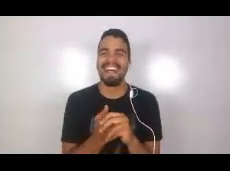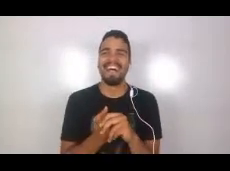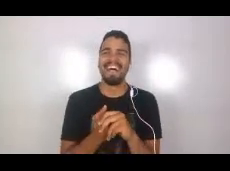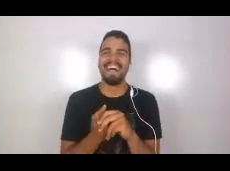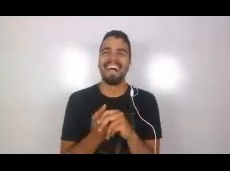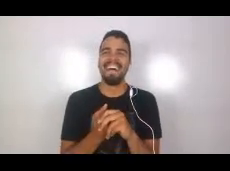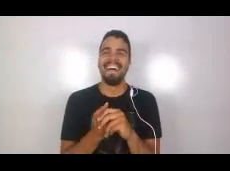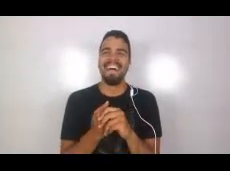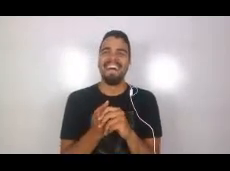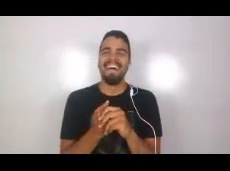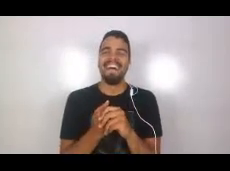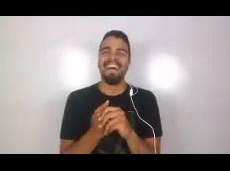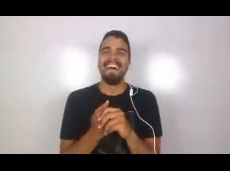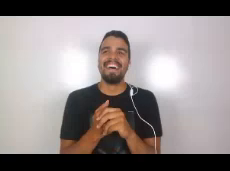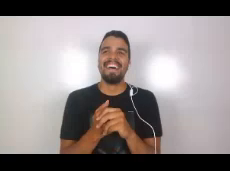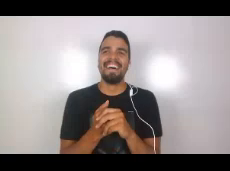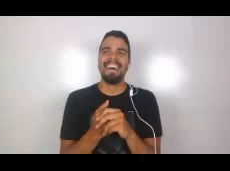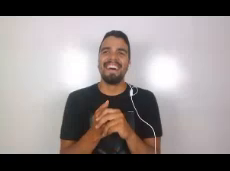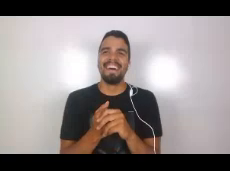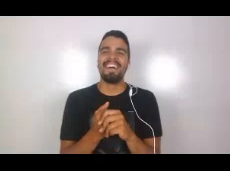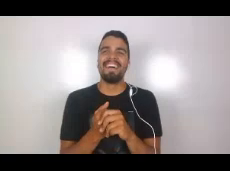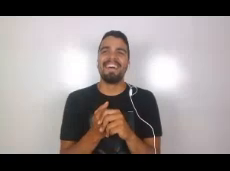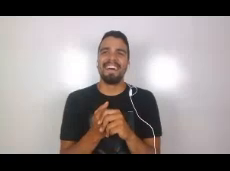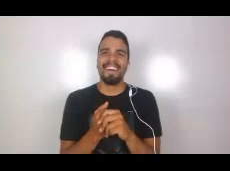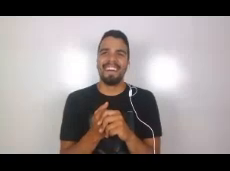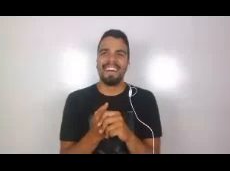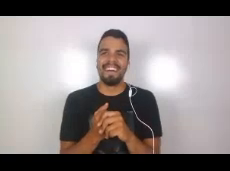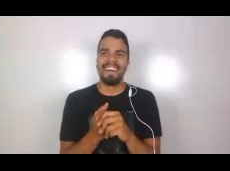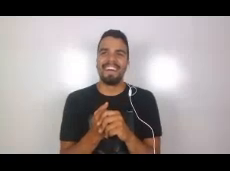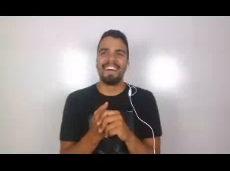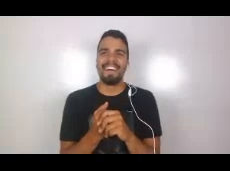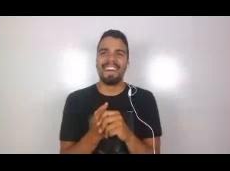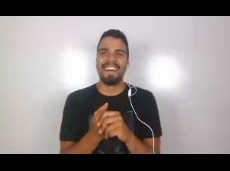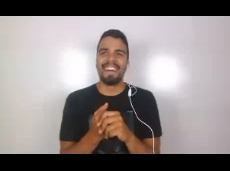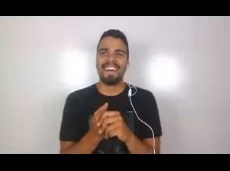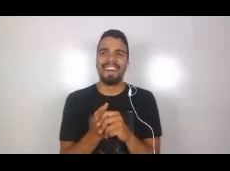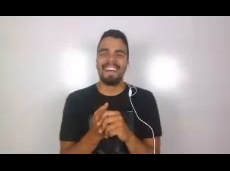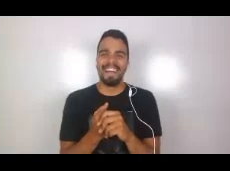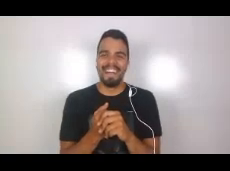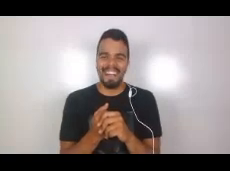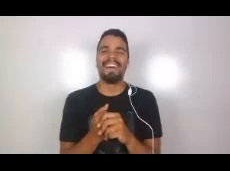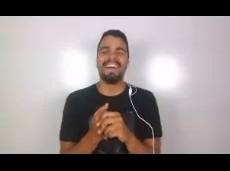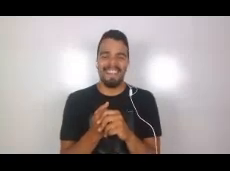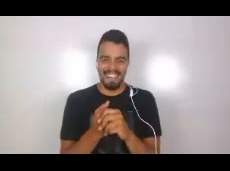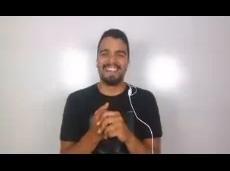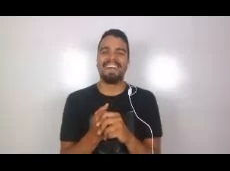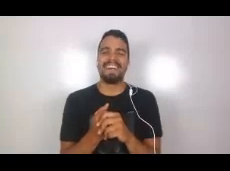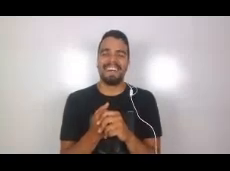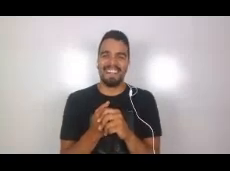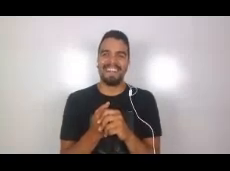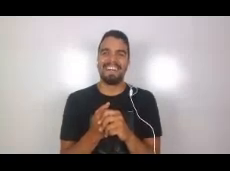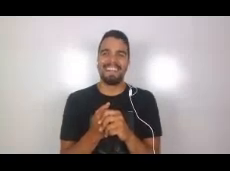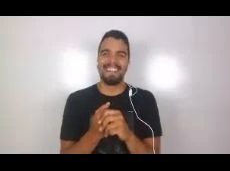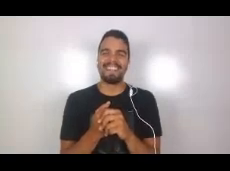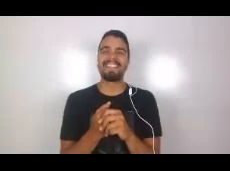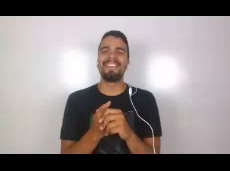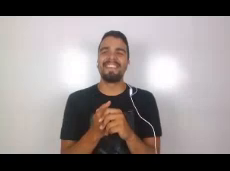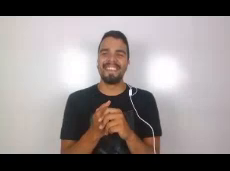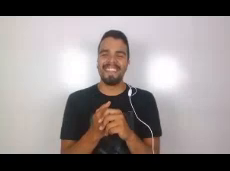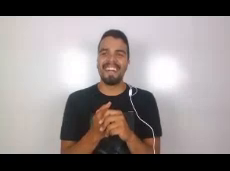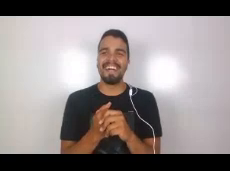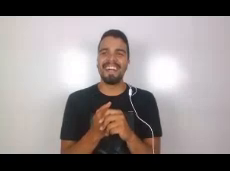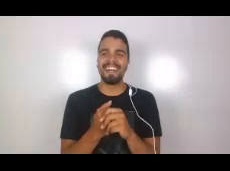Eu não sei se ele poderia perceber que fosse moto, mas aí a gente pegava os dois, assim, como se estivesse segurando o guidão ali, sei o